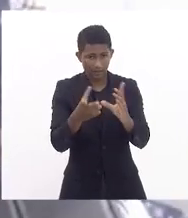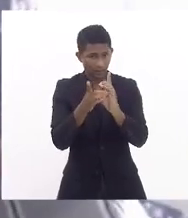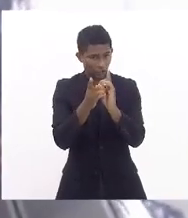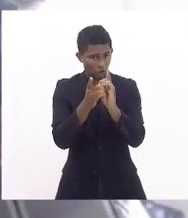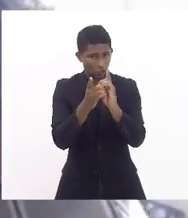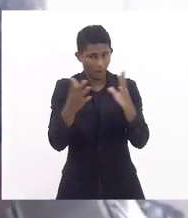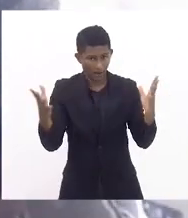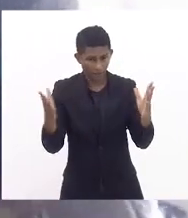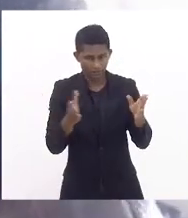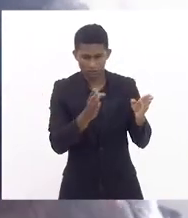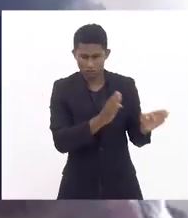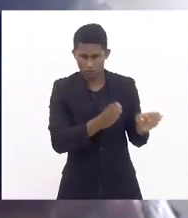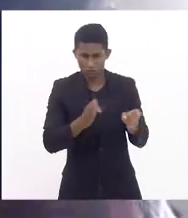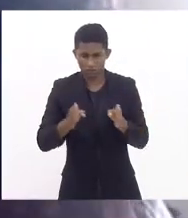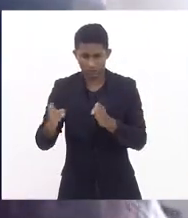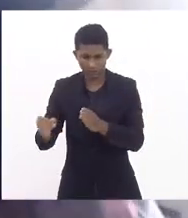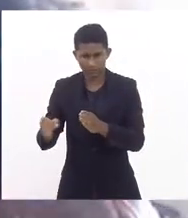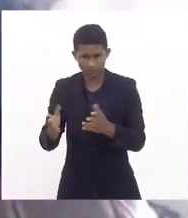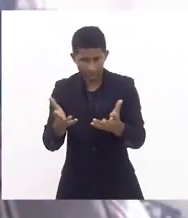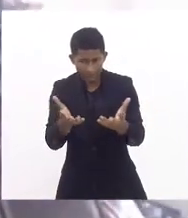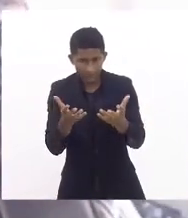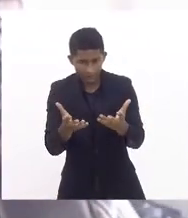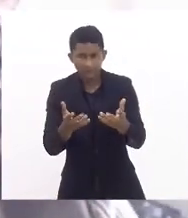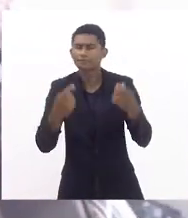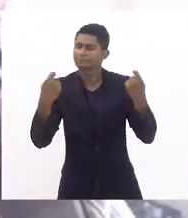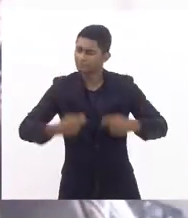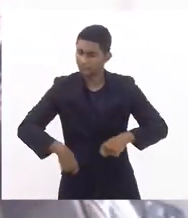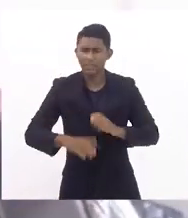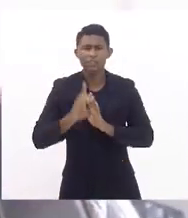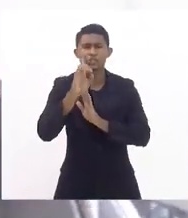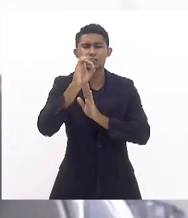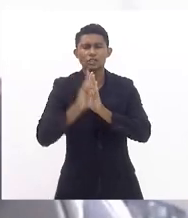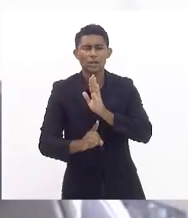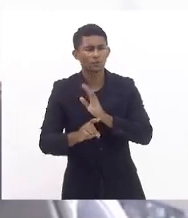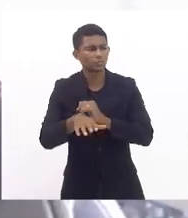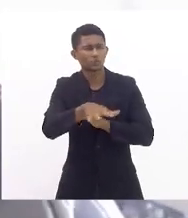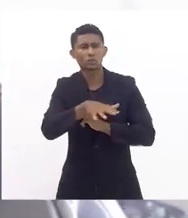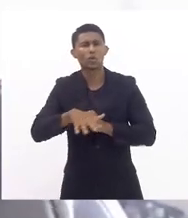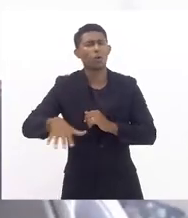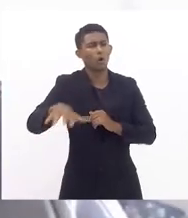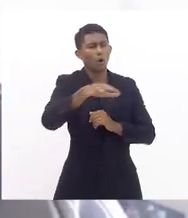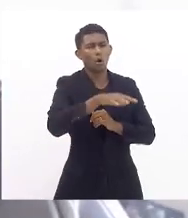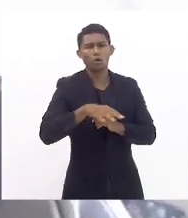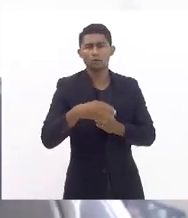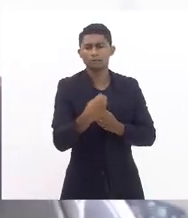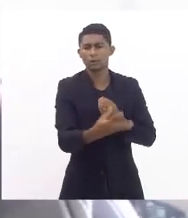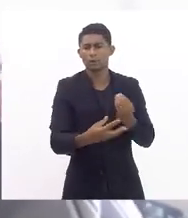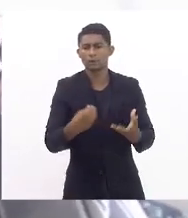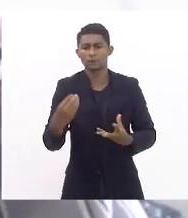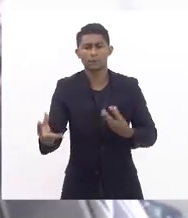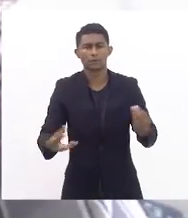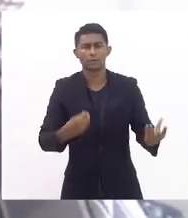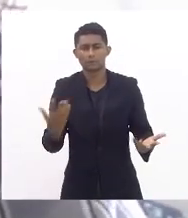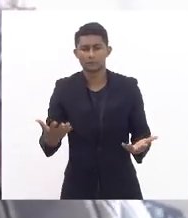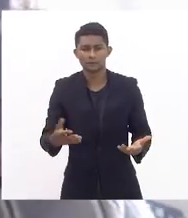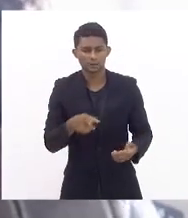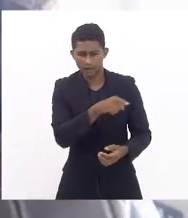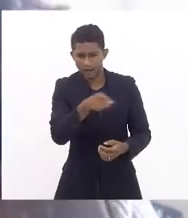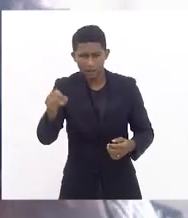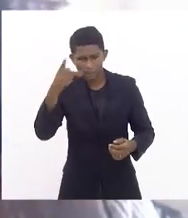ela é uma sociedade garantidora de direitos, ela é uma sociedade que garante renda, que garante moradia, que